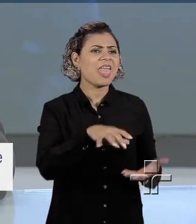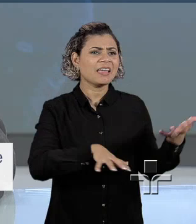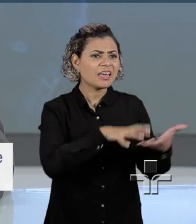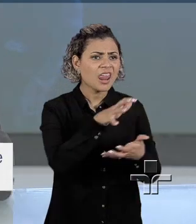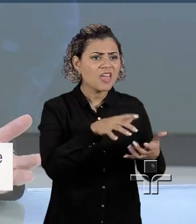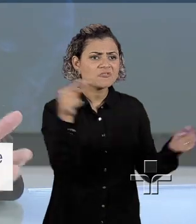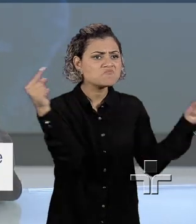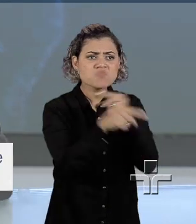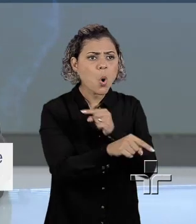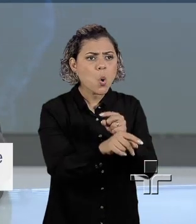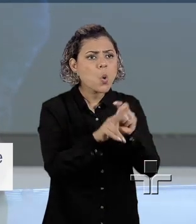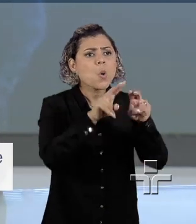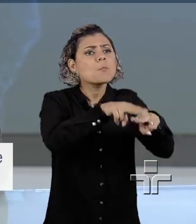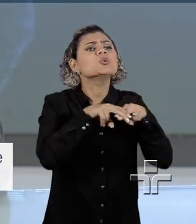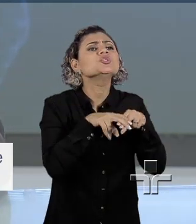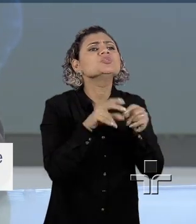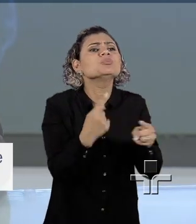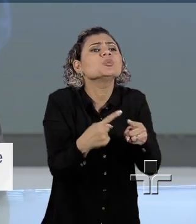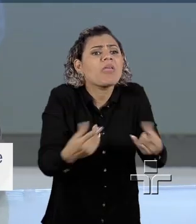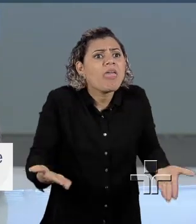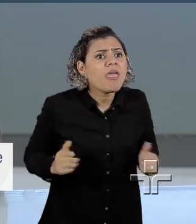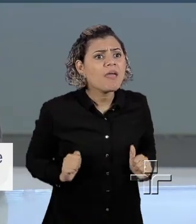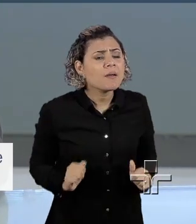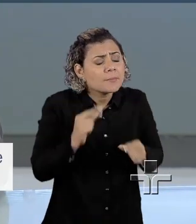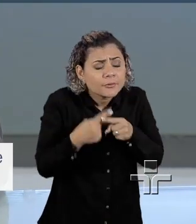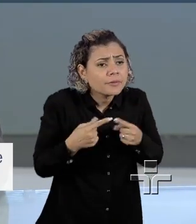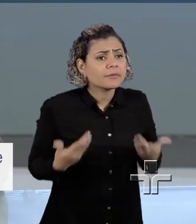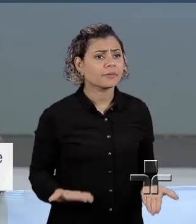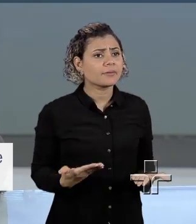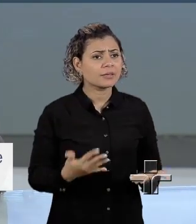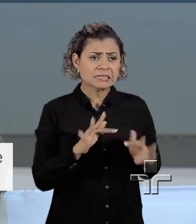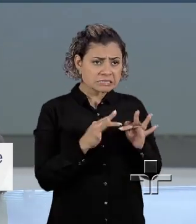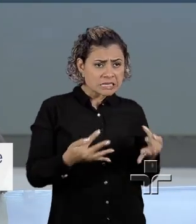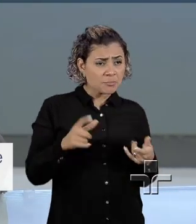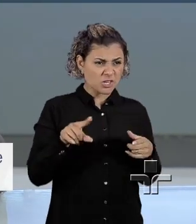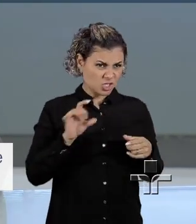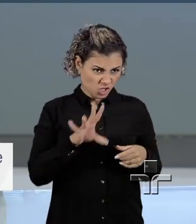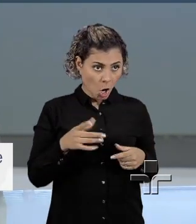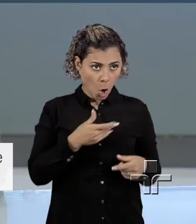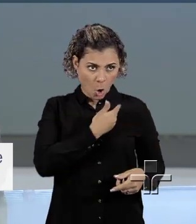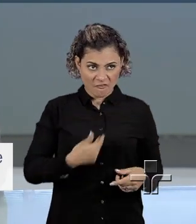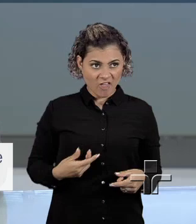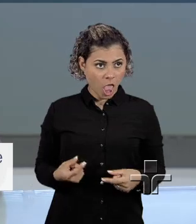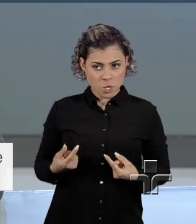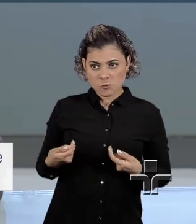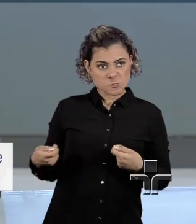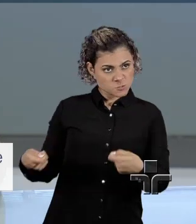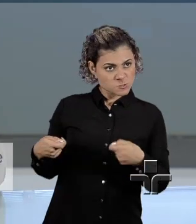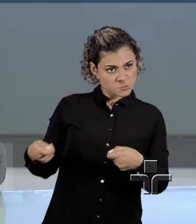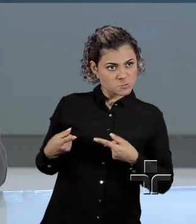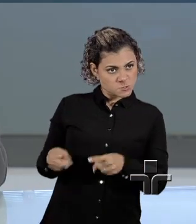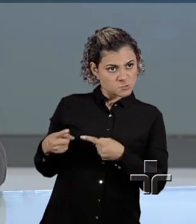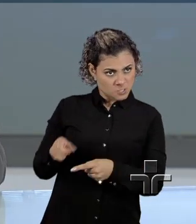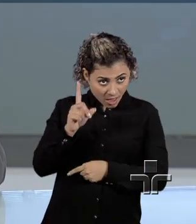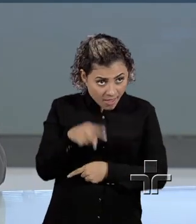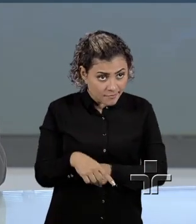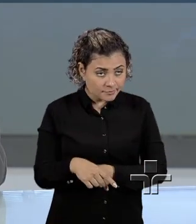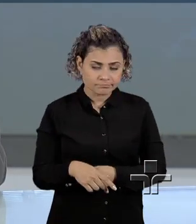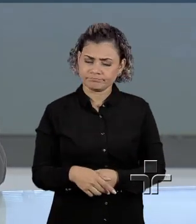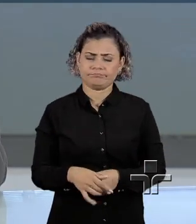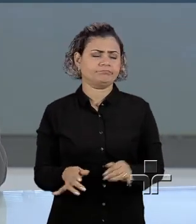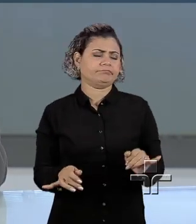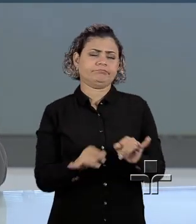sem motivo, uma greve simplesmente para fazer uma queda de braço com o governo, inútil, uma greve que